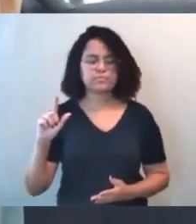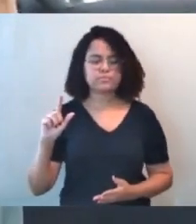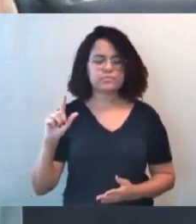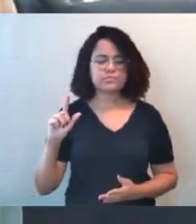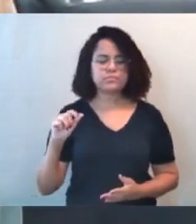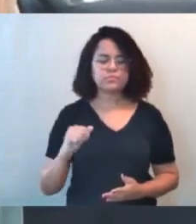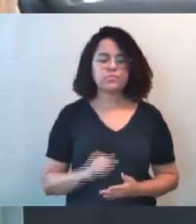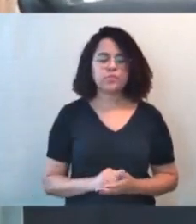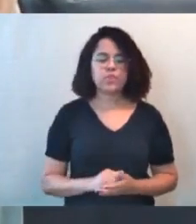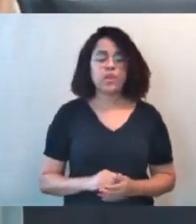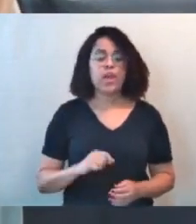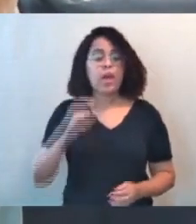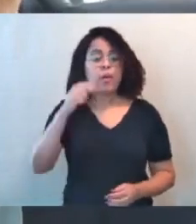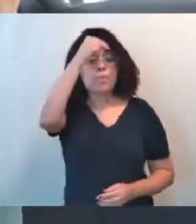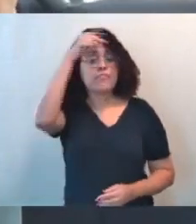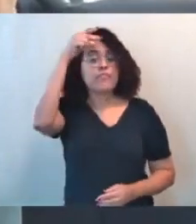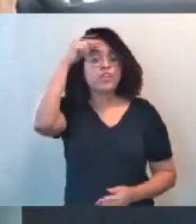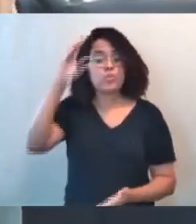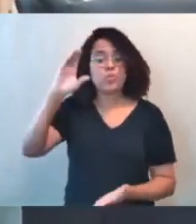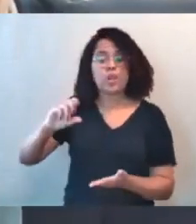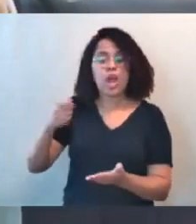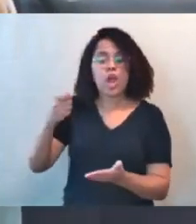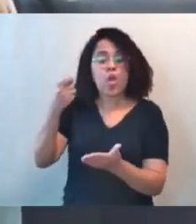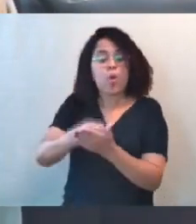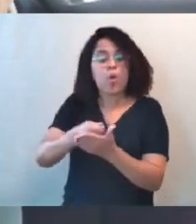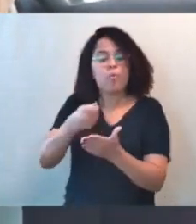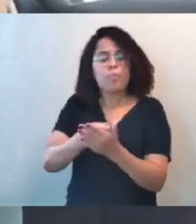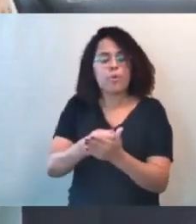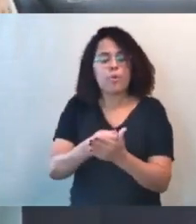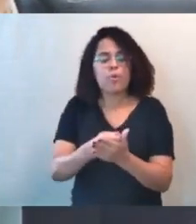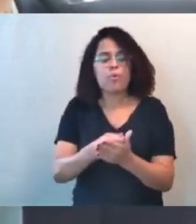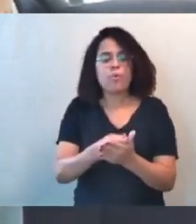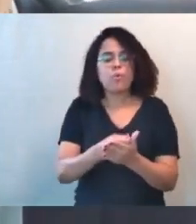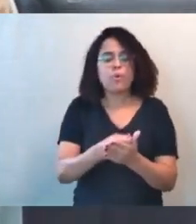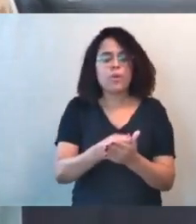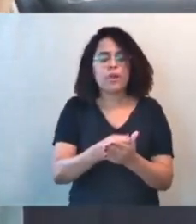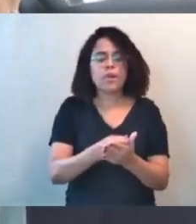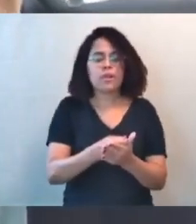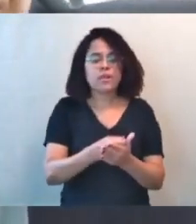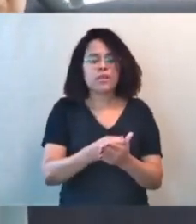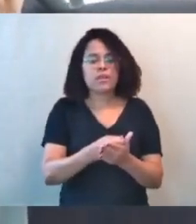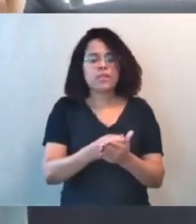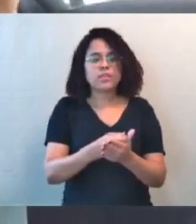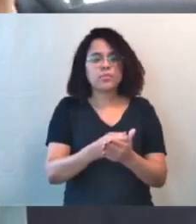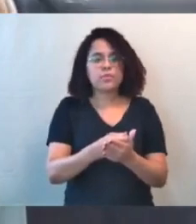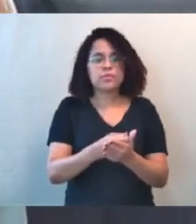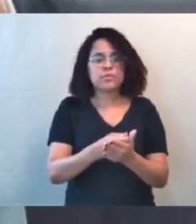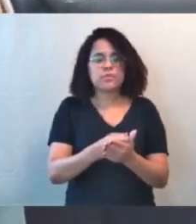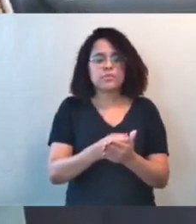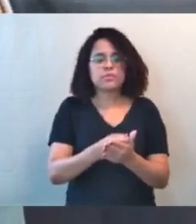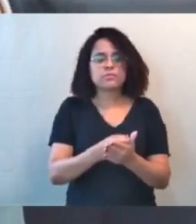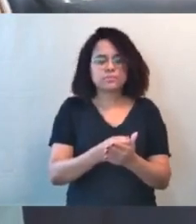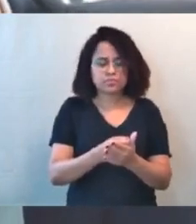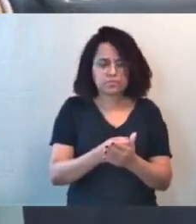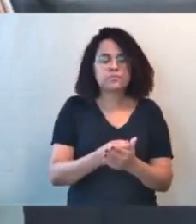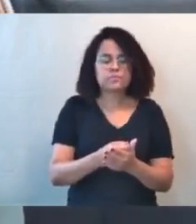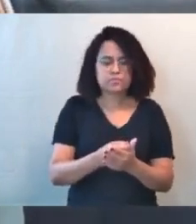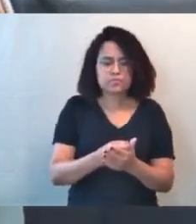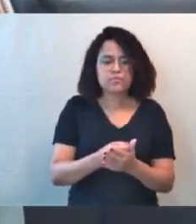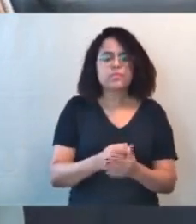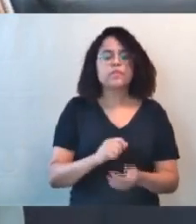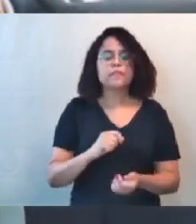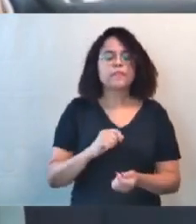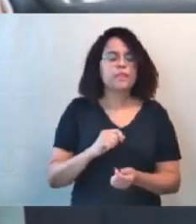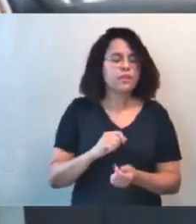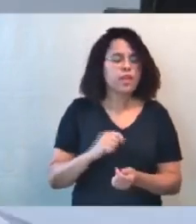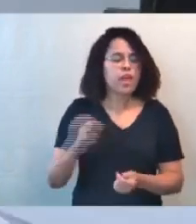Vereadora, a prefeitura comprou créditos junto ao Transfácio. Ótimo, que é a